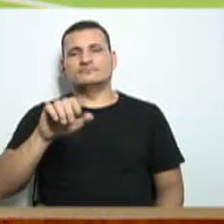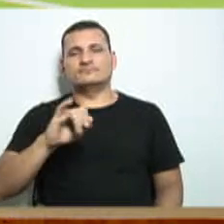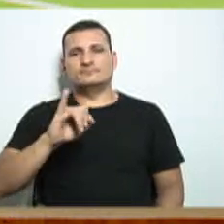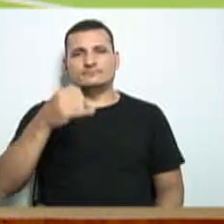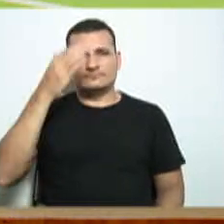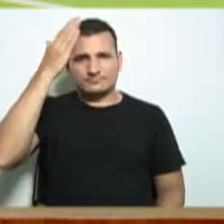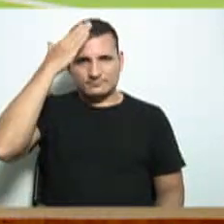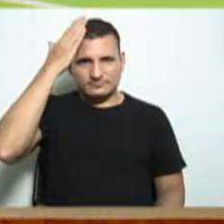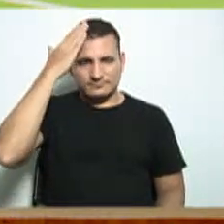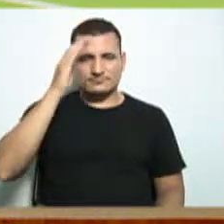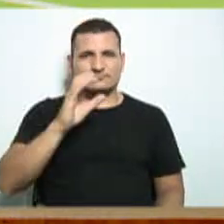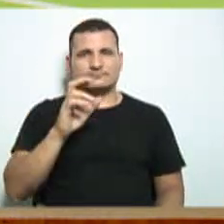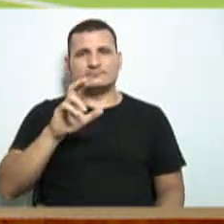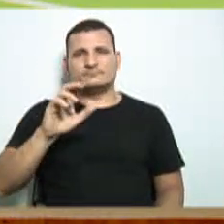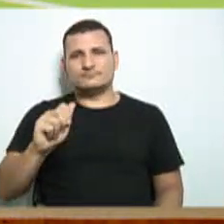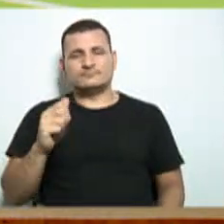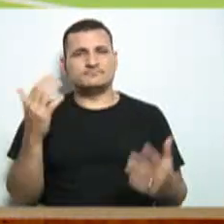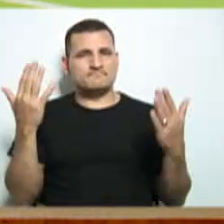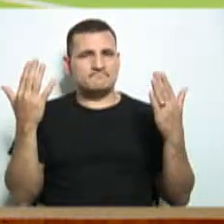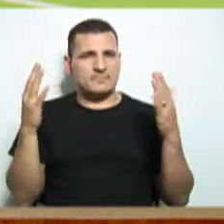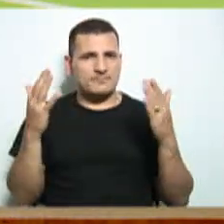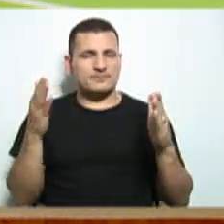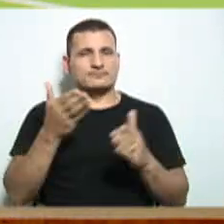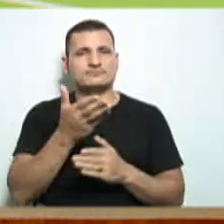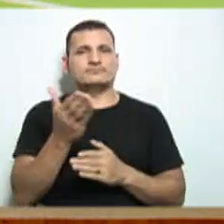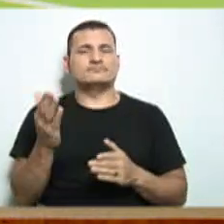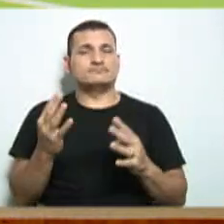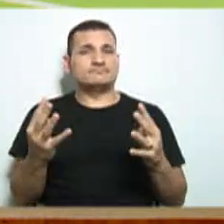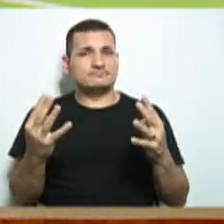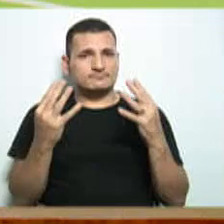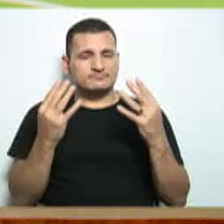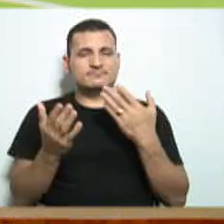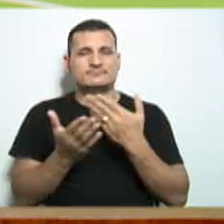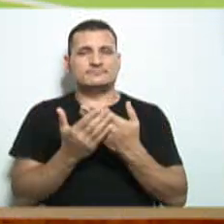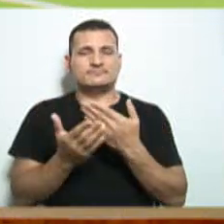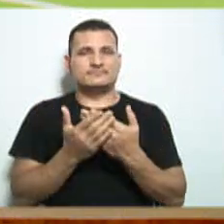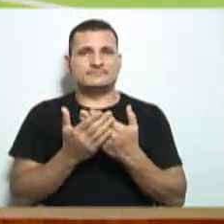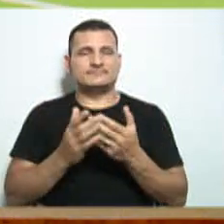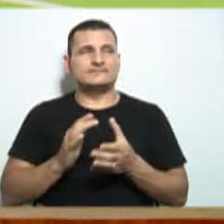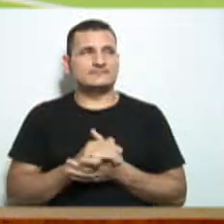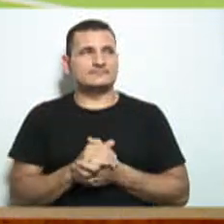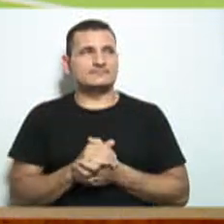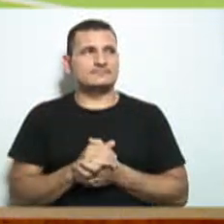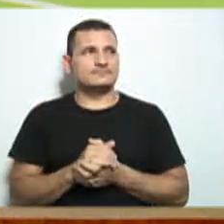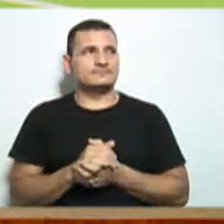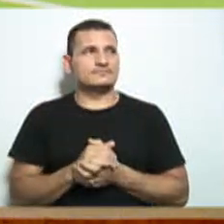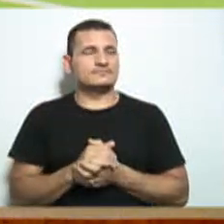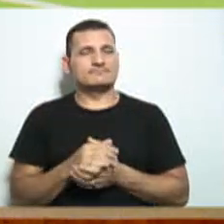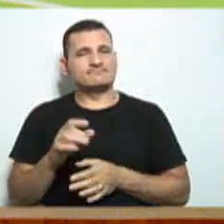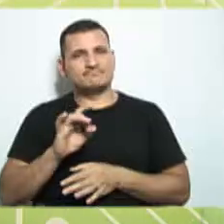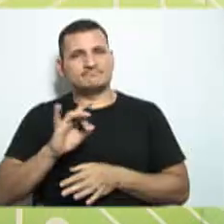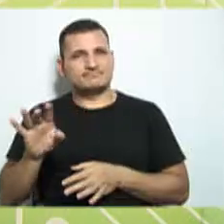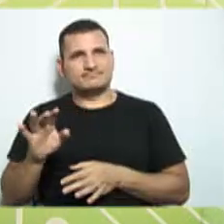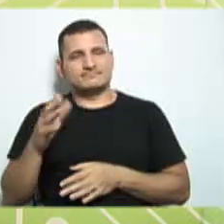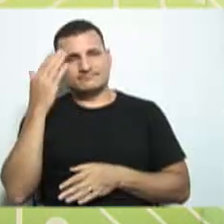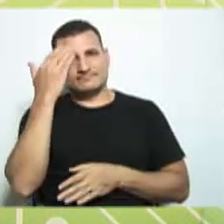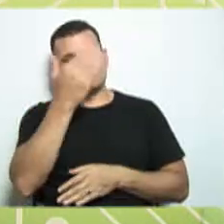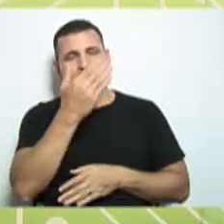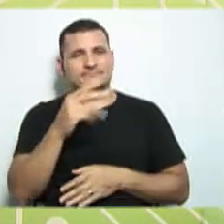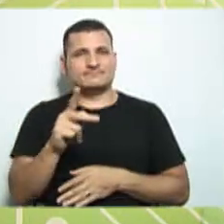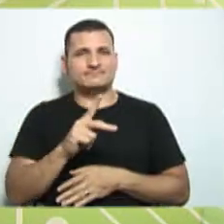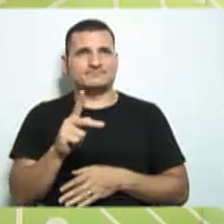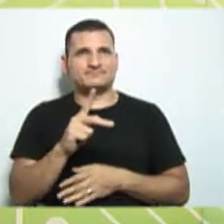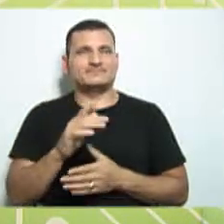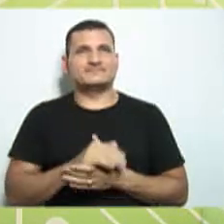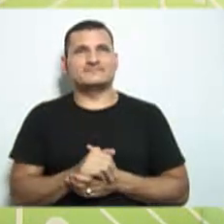Paraná. Meus parabéns, hein? Muito bem, vamos ficar atento na aula, hein? É só isso. Valeu, professor, muito obrigado. Então